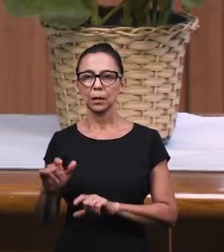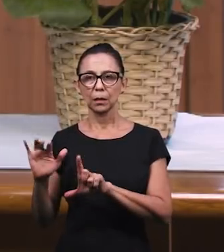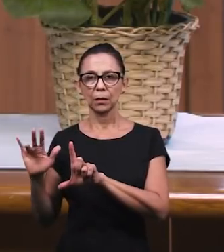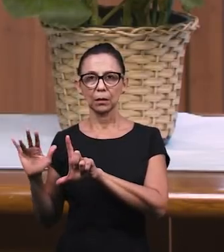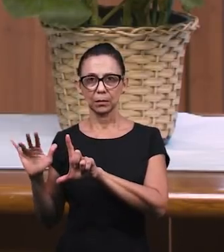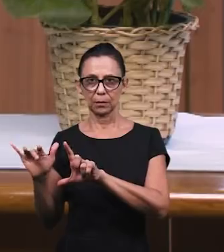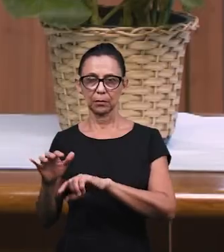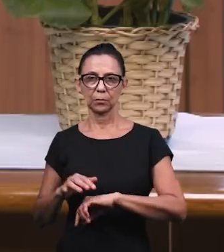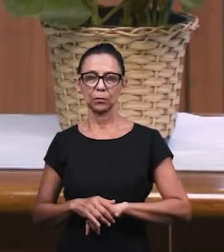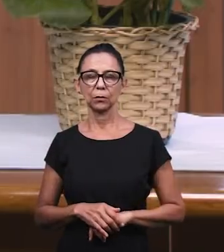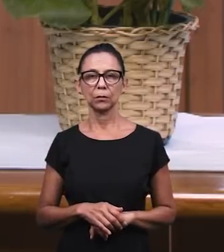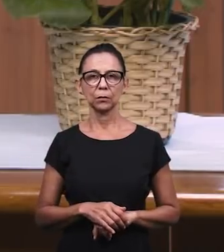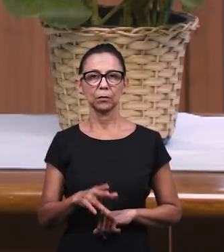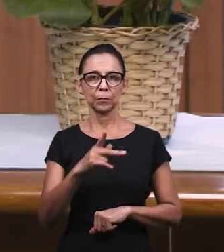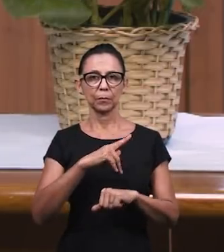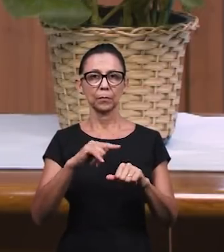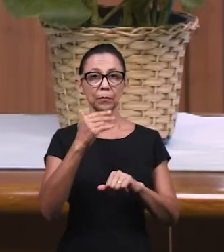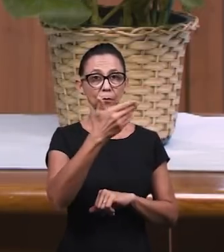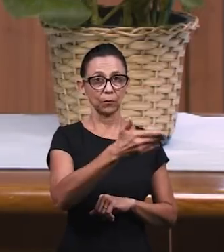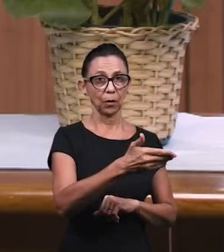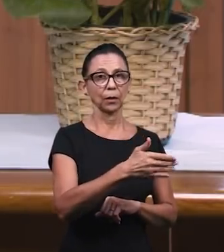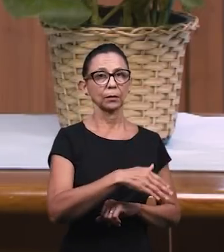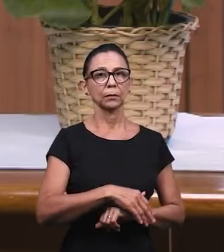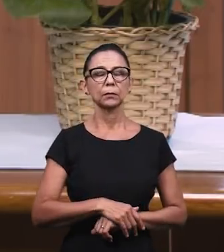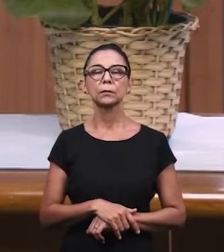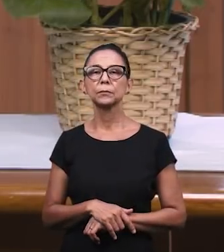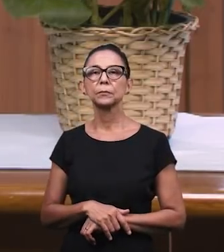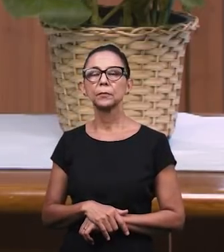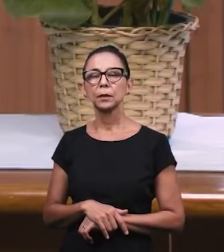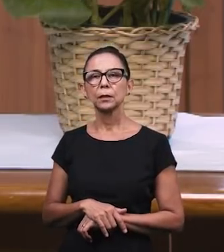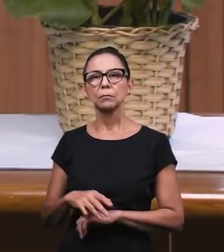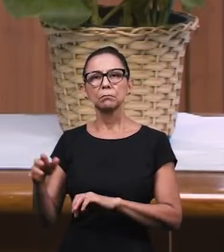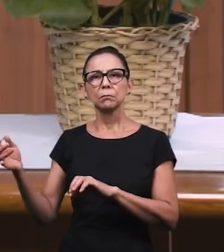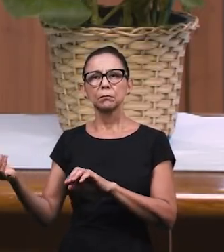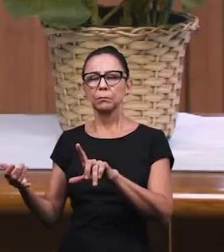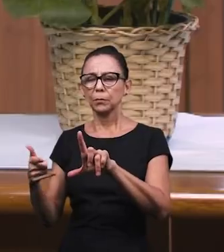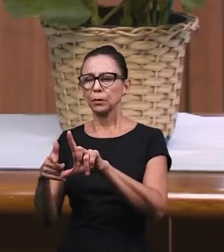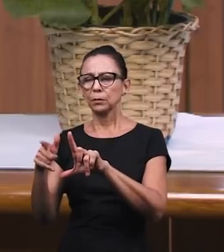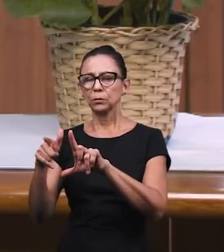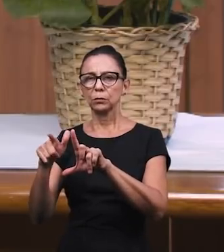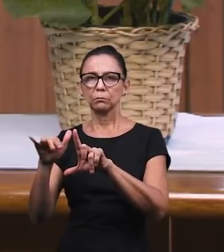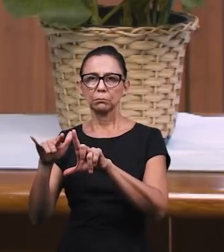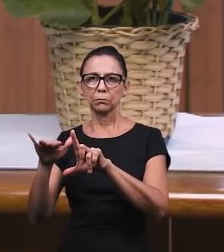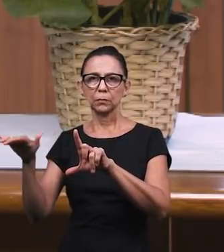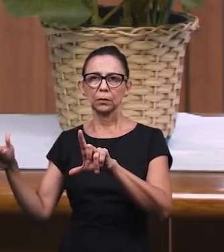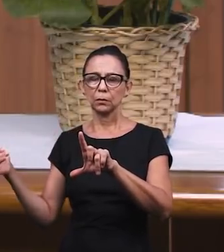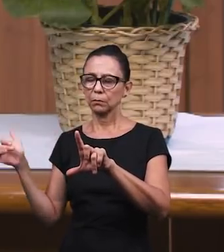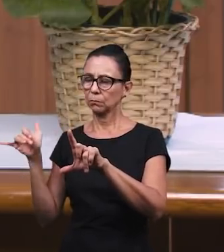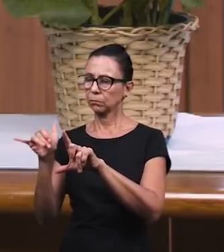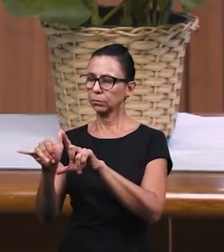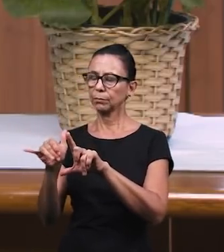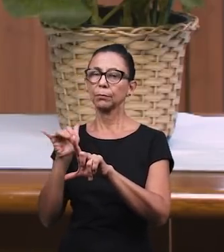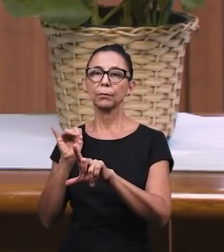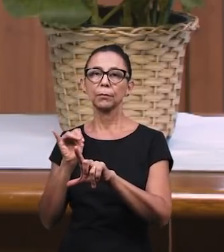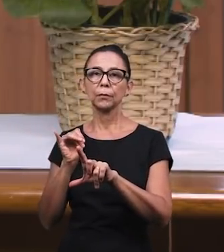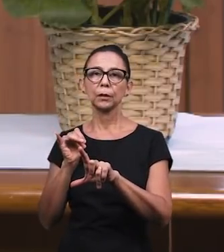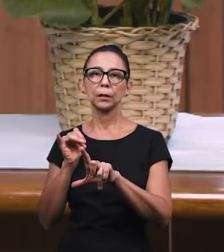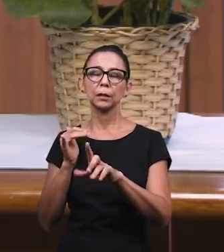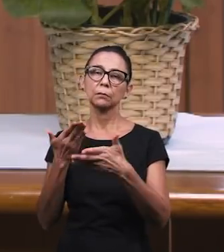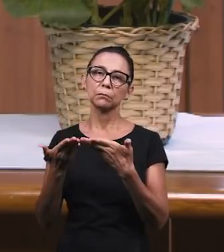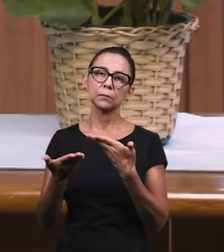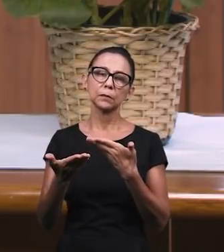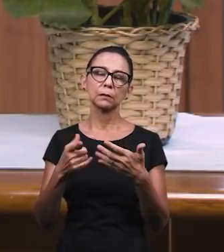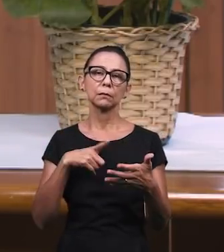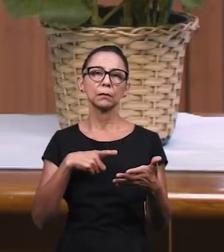aplicativo, o QR Code, você pode acessar, né, e receber, né, assistência e